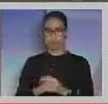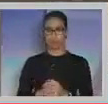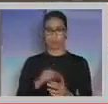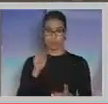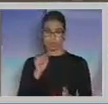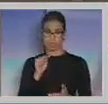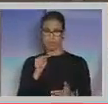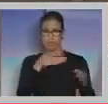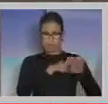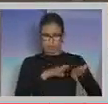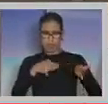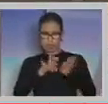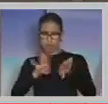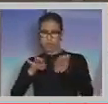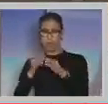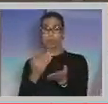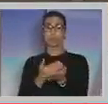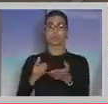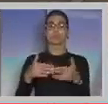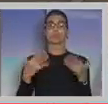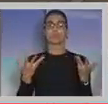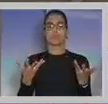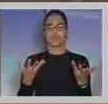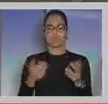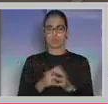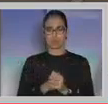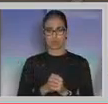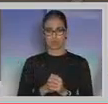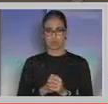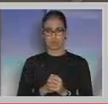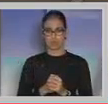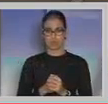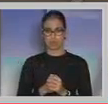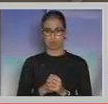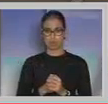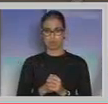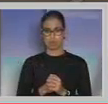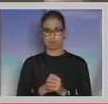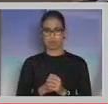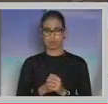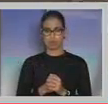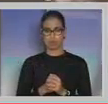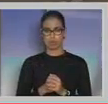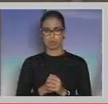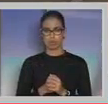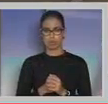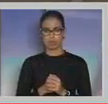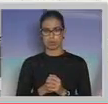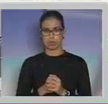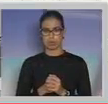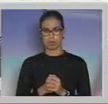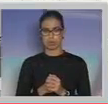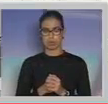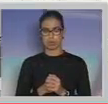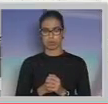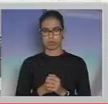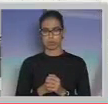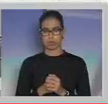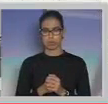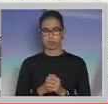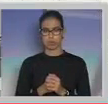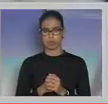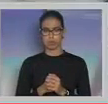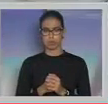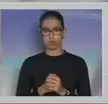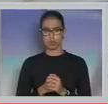começou aí nós fazemos justiça e nós temos coerência pelo menos nós do PSOL de que esse processo de